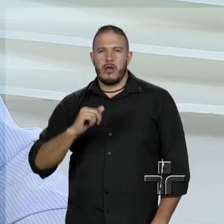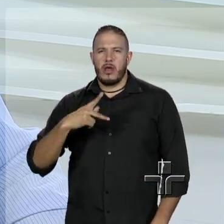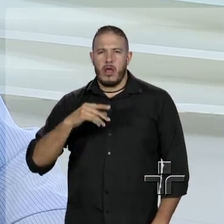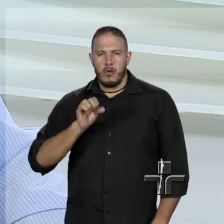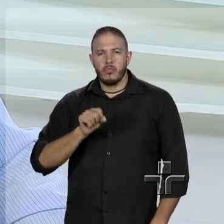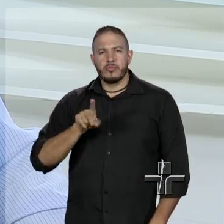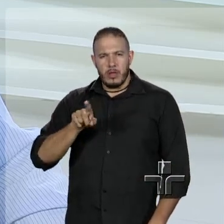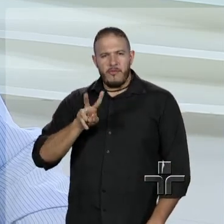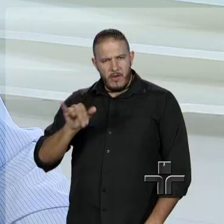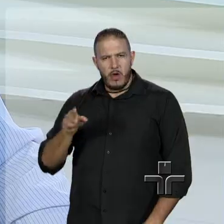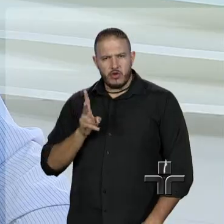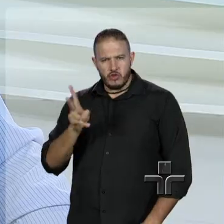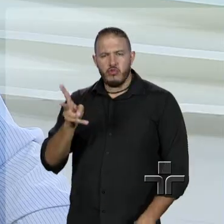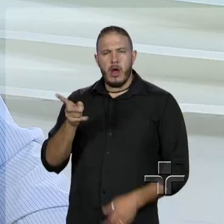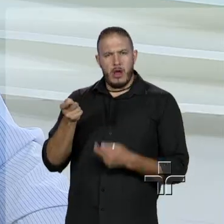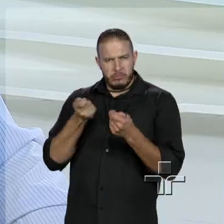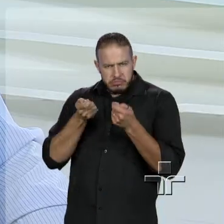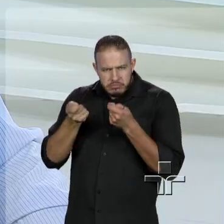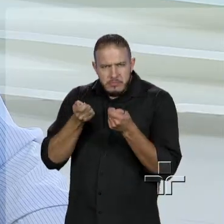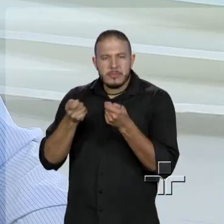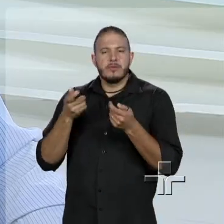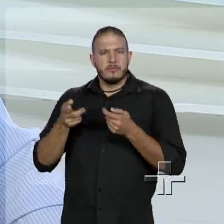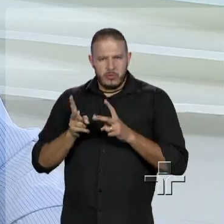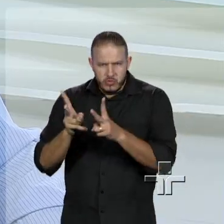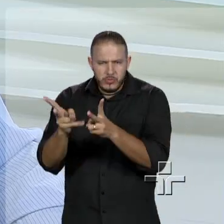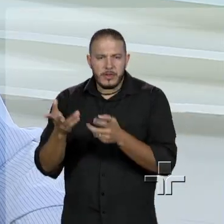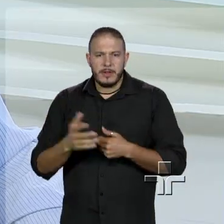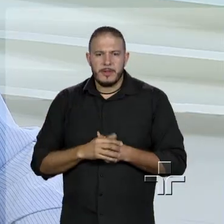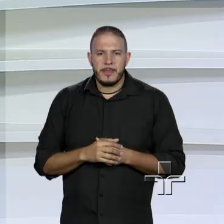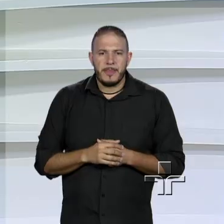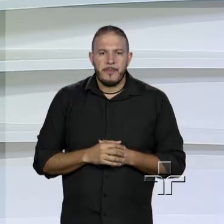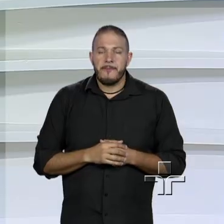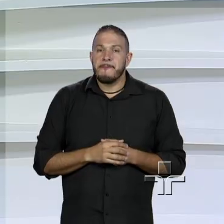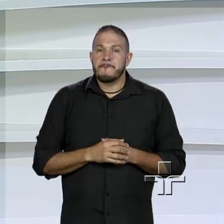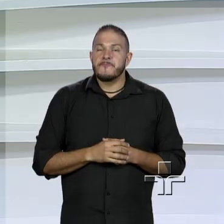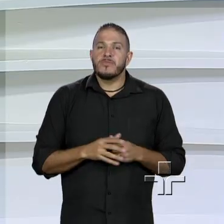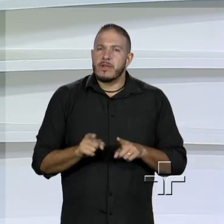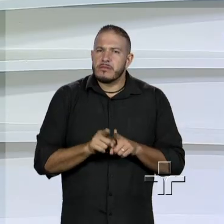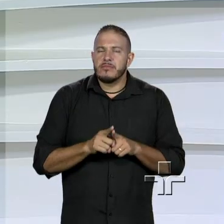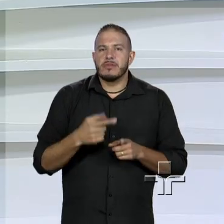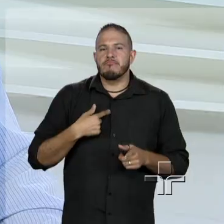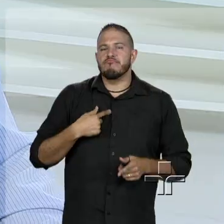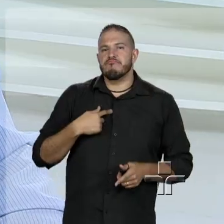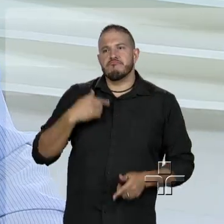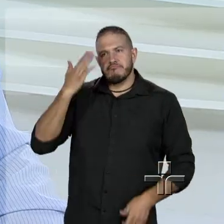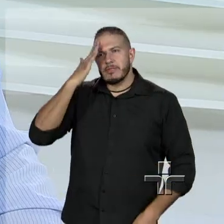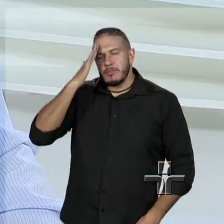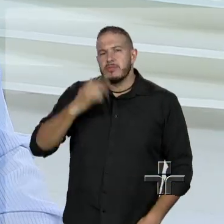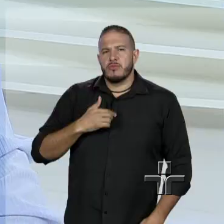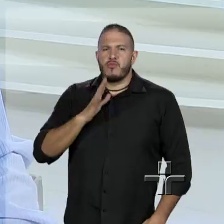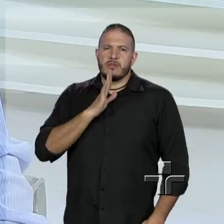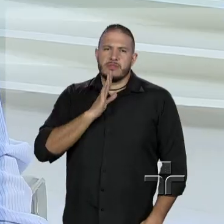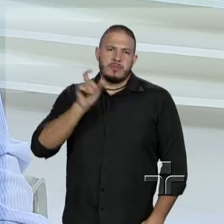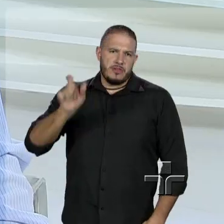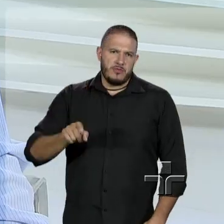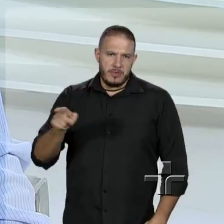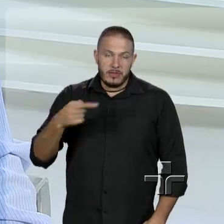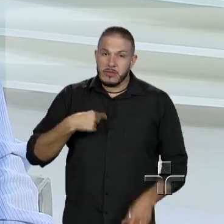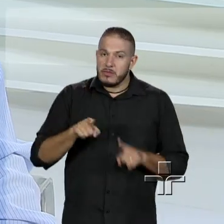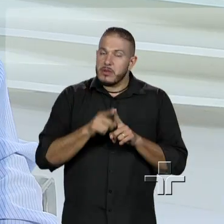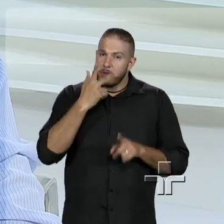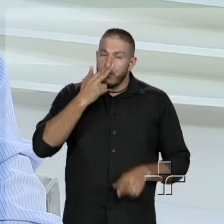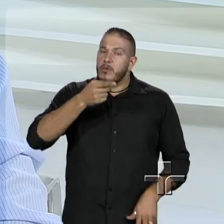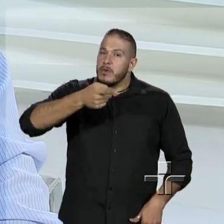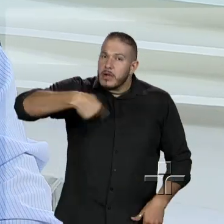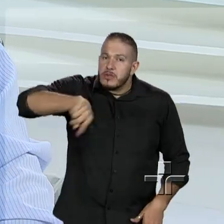direção. DNA para isso ele tem. E conhecimento também. Então, eu acho que nós